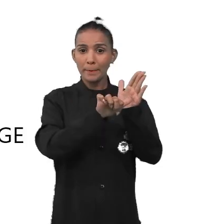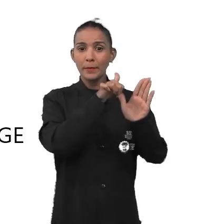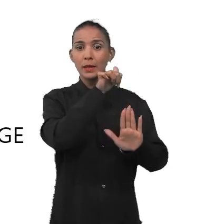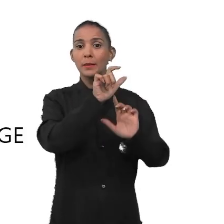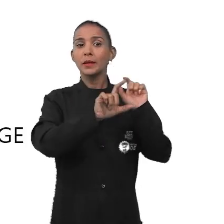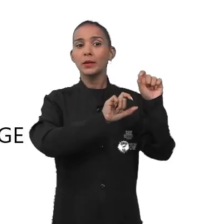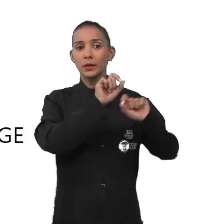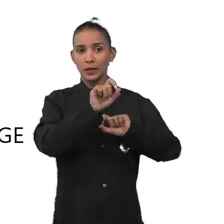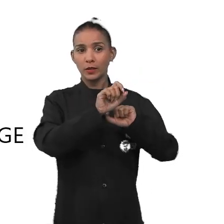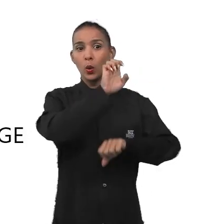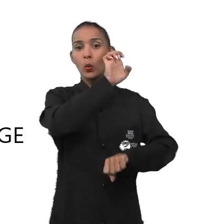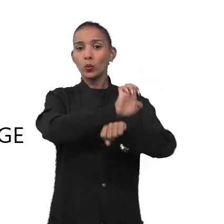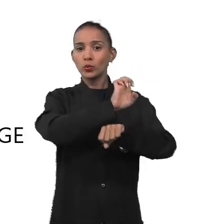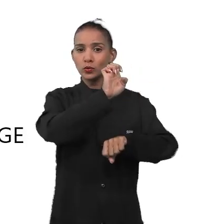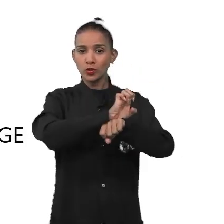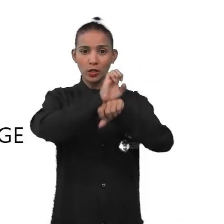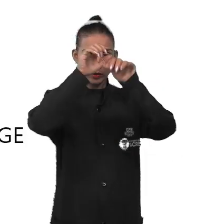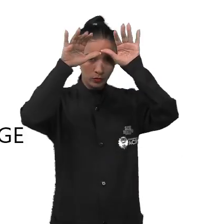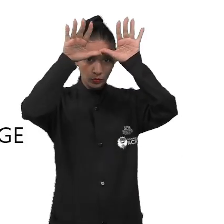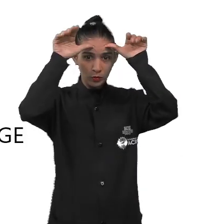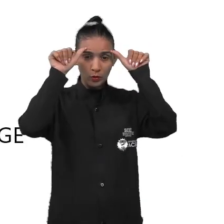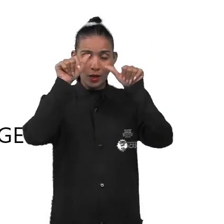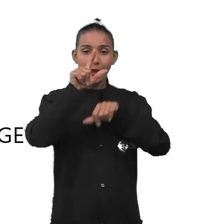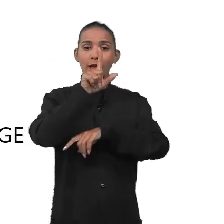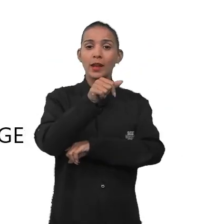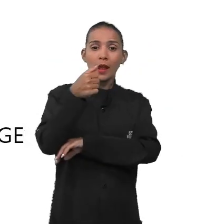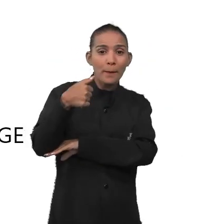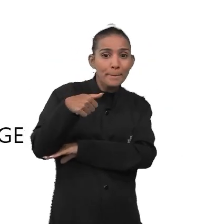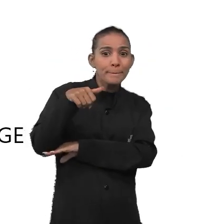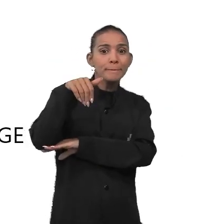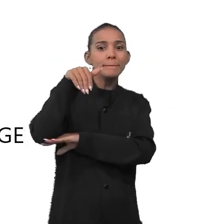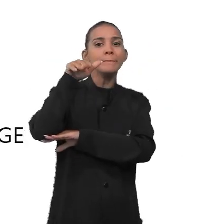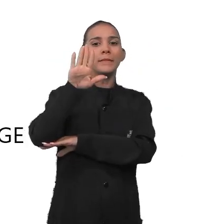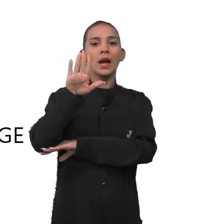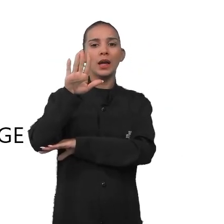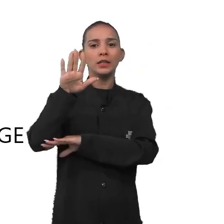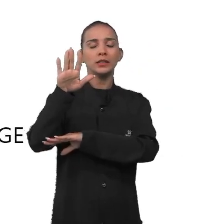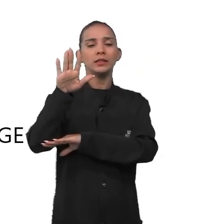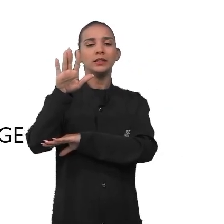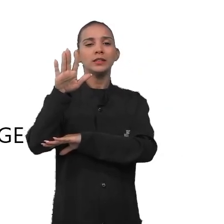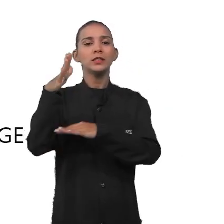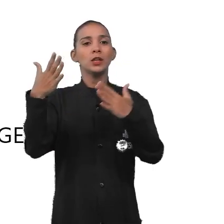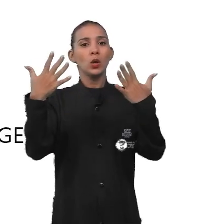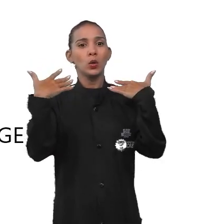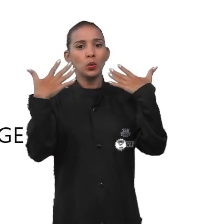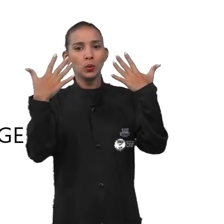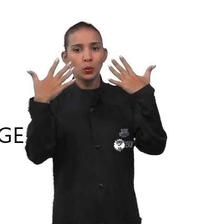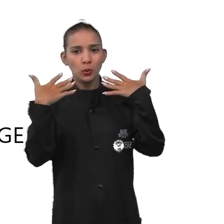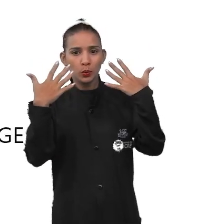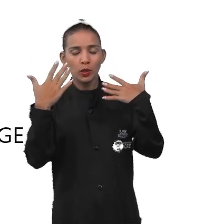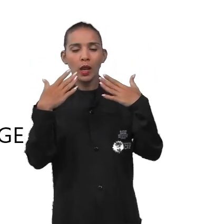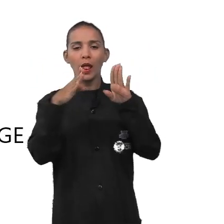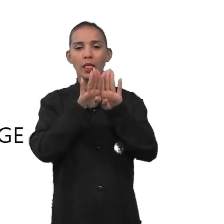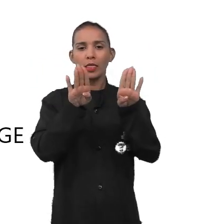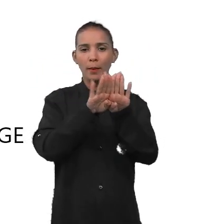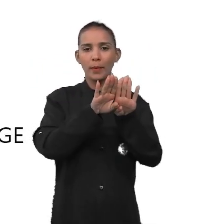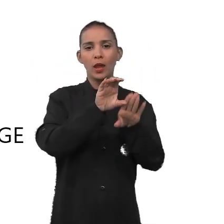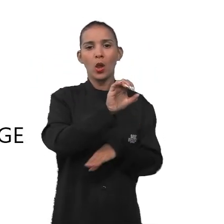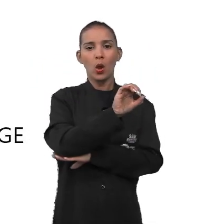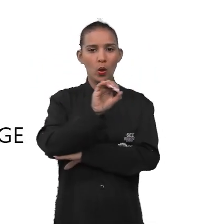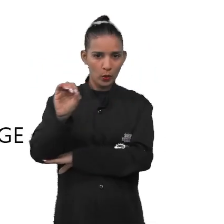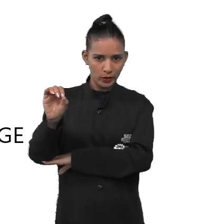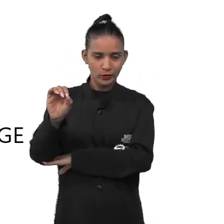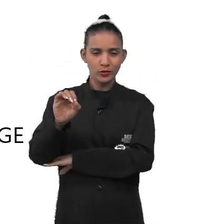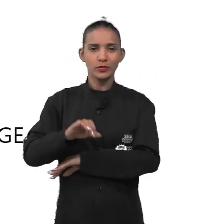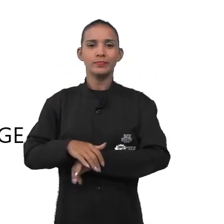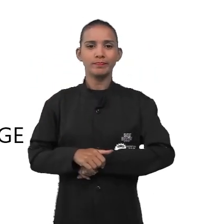o estado do Acre é o estado mais ocidental do país, tá? Ou seja, é o estado que está aí no extremo oeste do